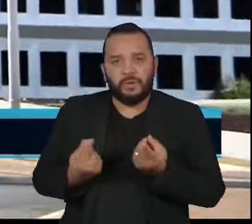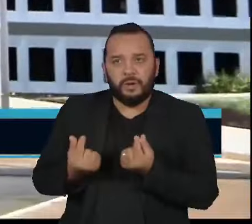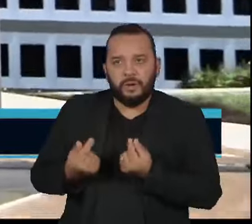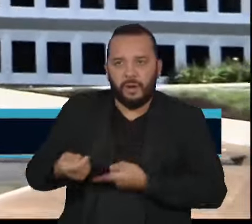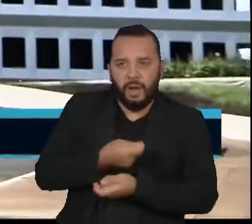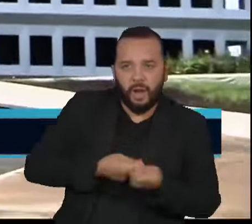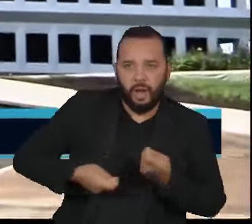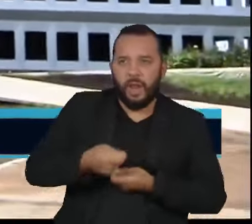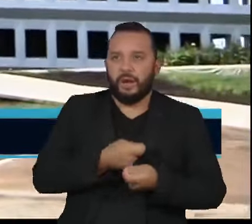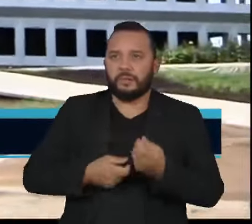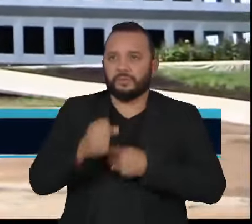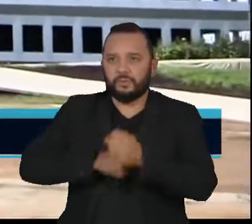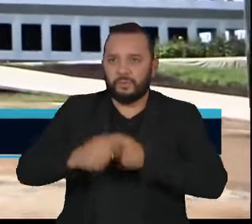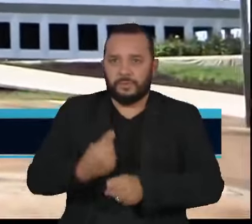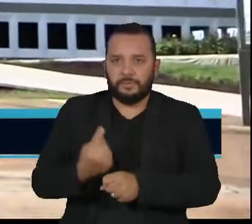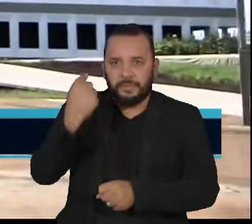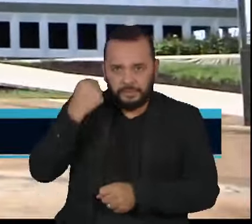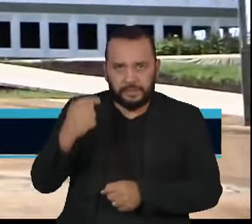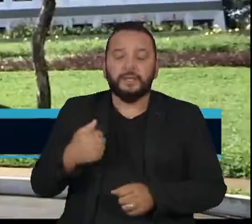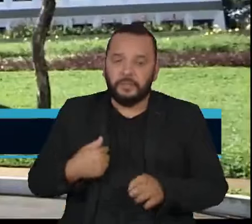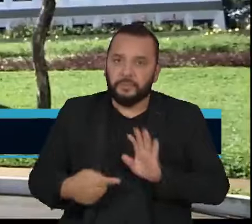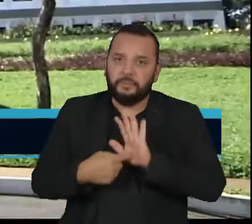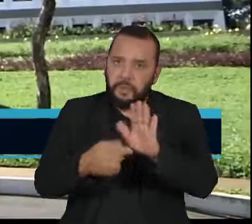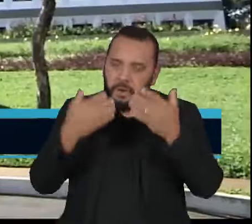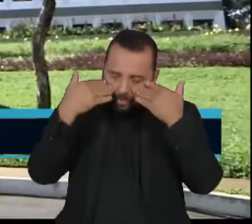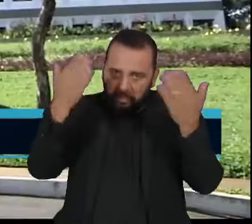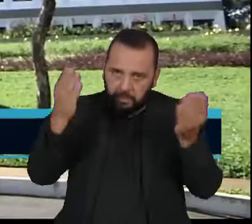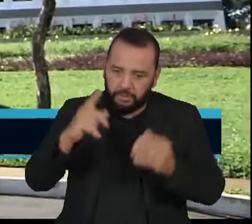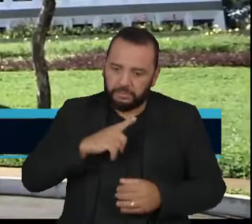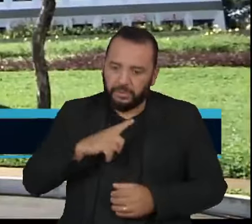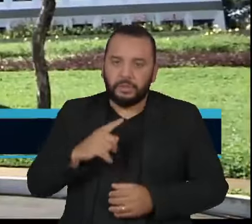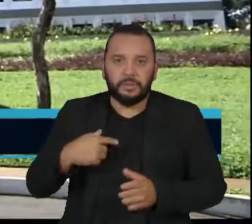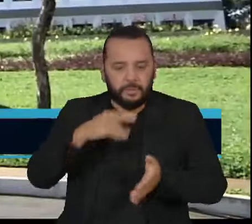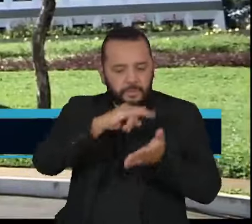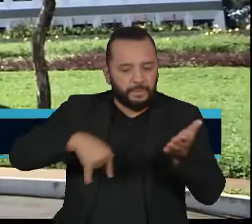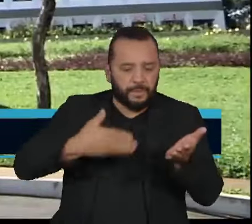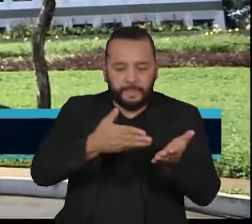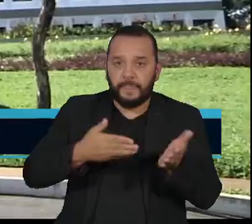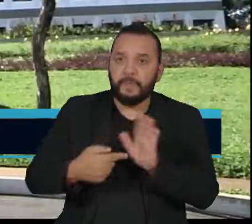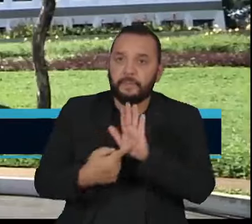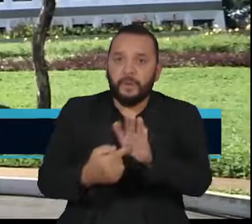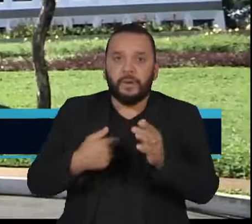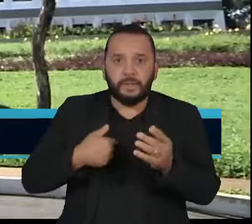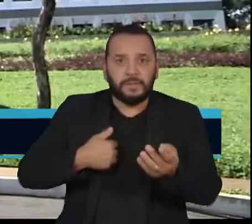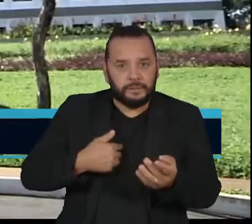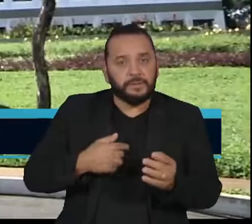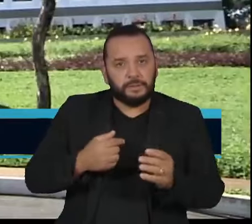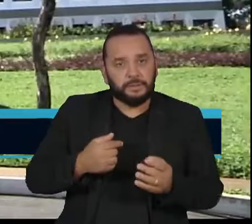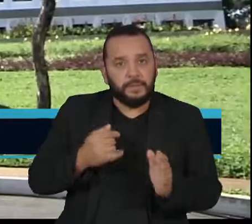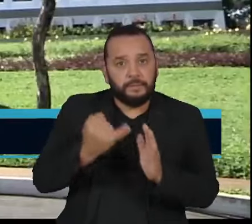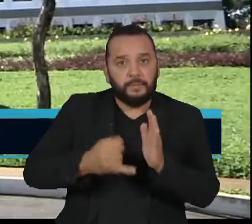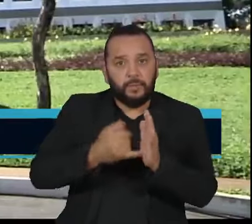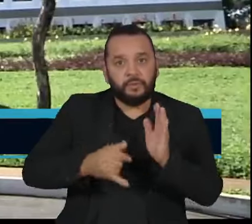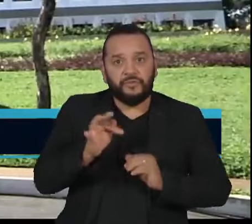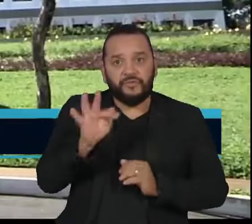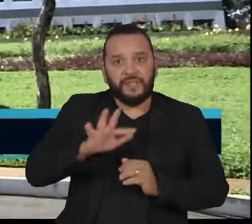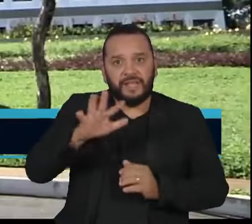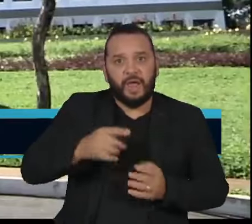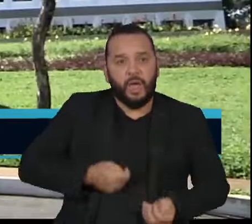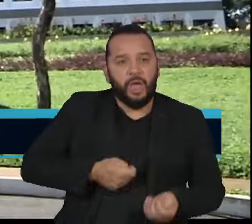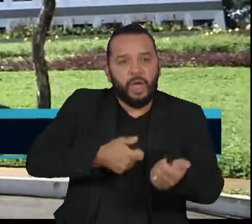do ano passado corrobora com esse quadro. O documento aponta que as isenções nos tributos federais e a concessão